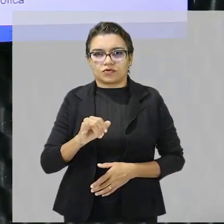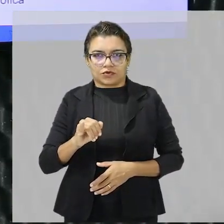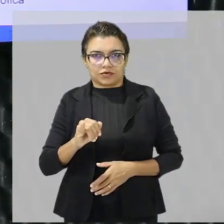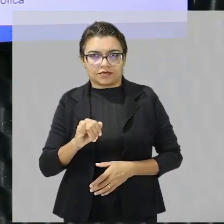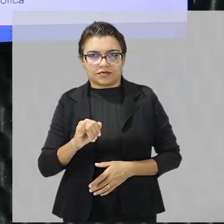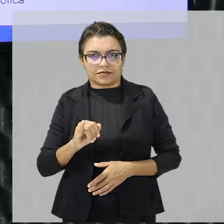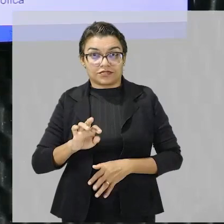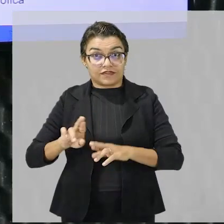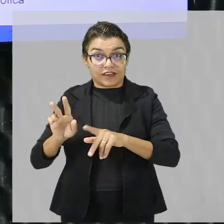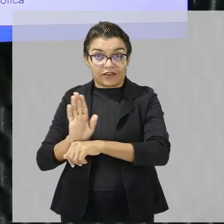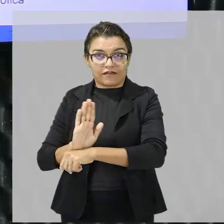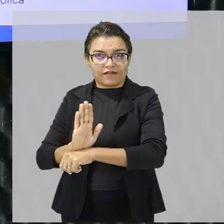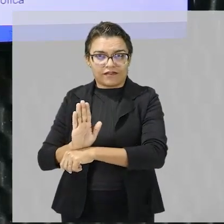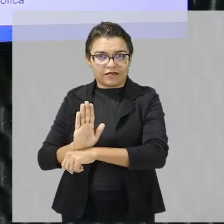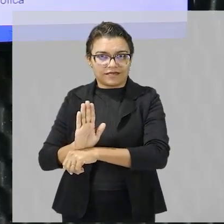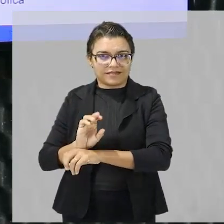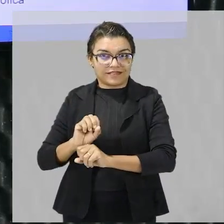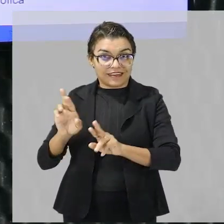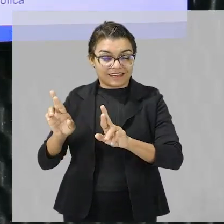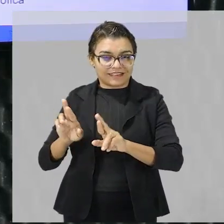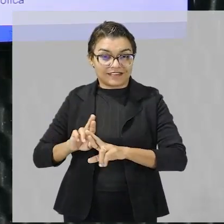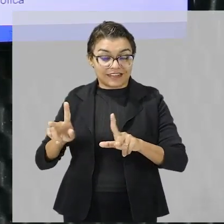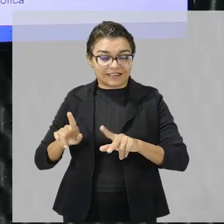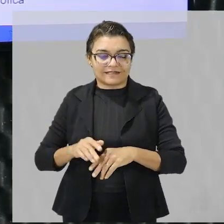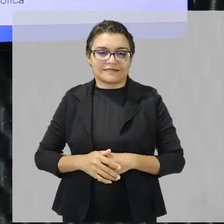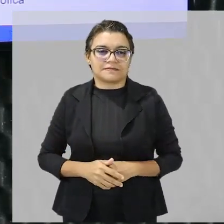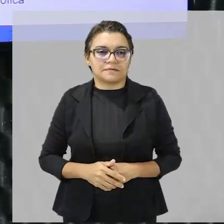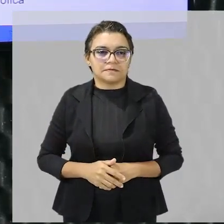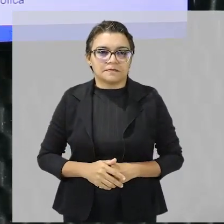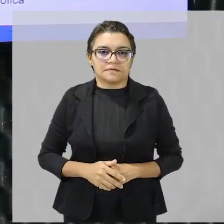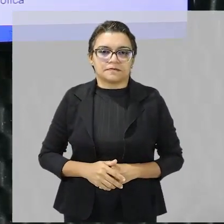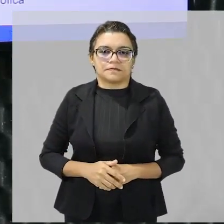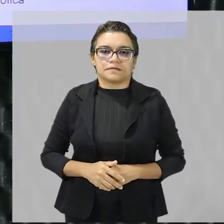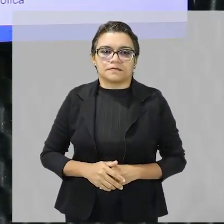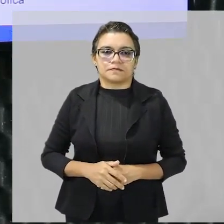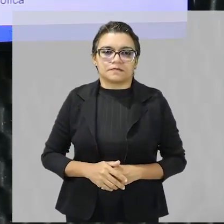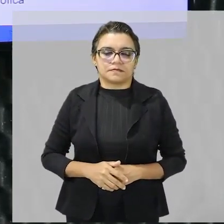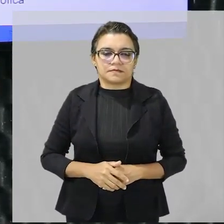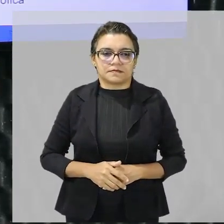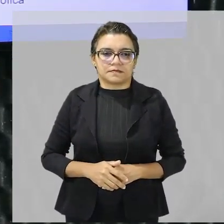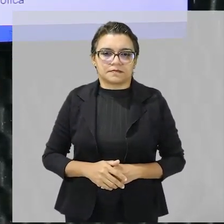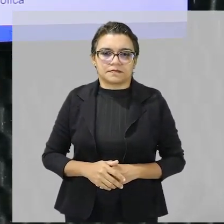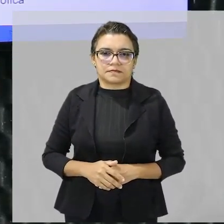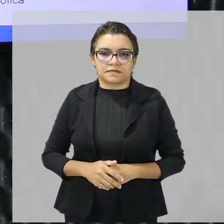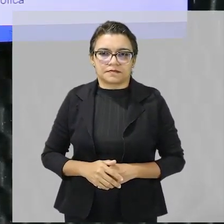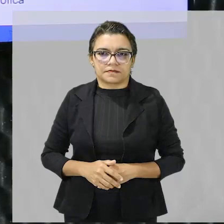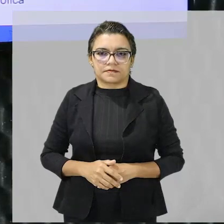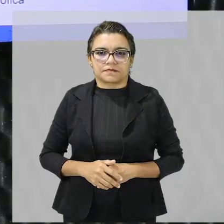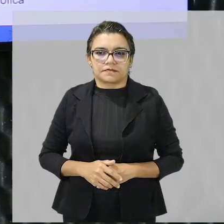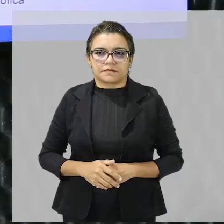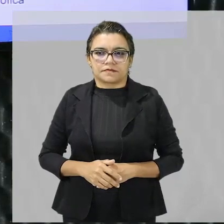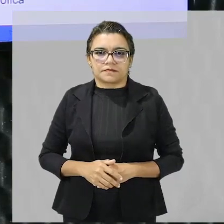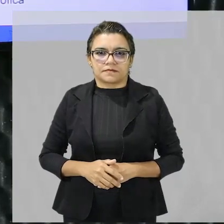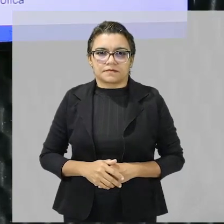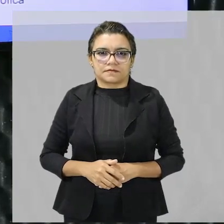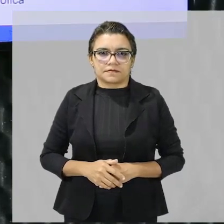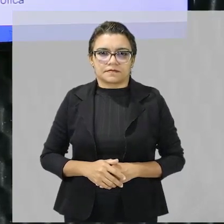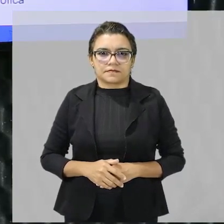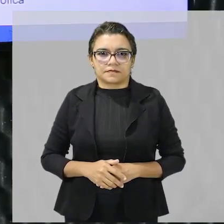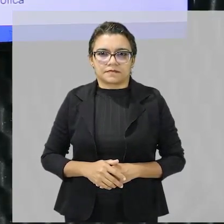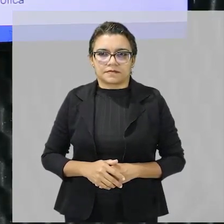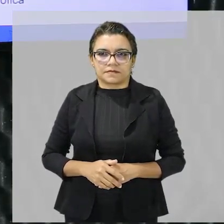encarar a morte iminente. Ele adoece depois de um pequeno acidente e logo compreende que se encaminha para o fim, de